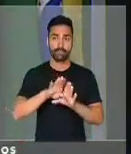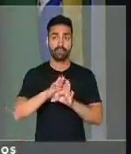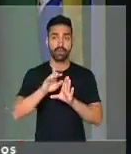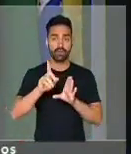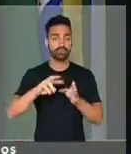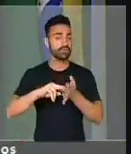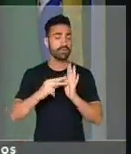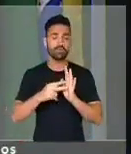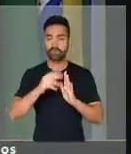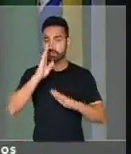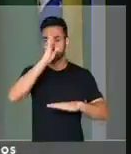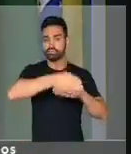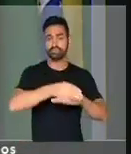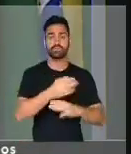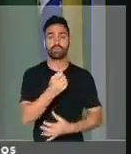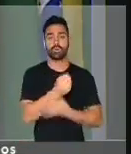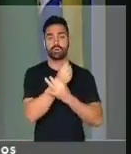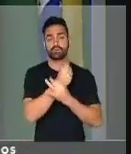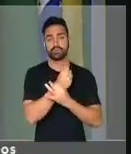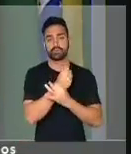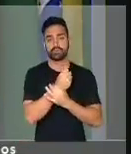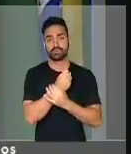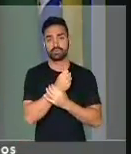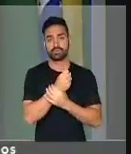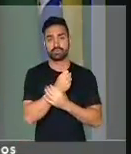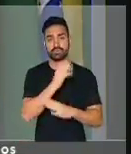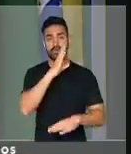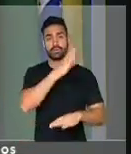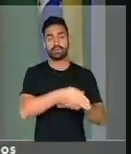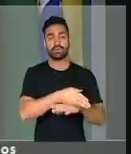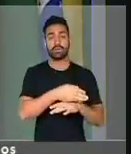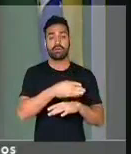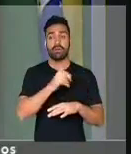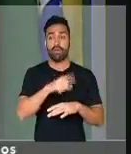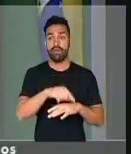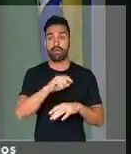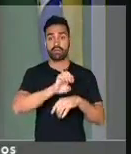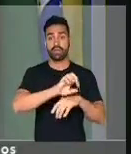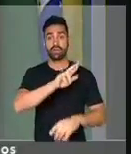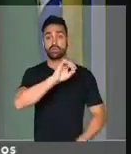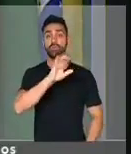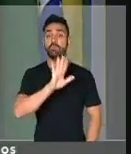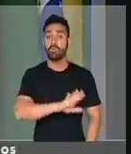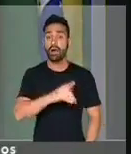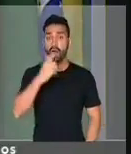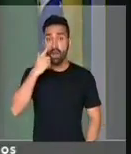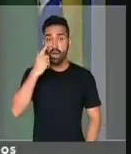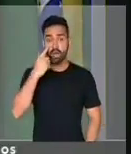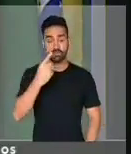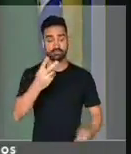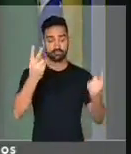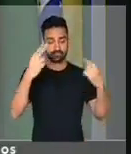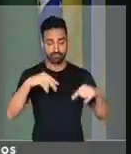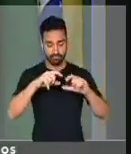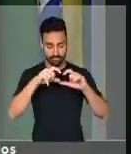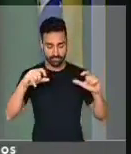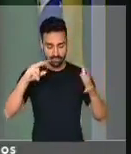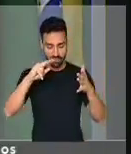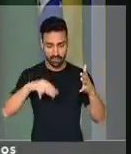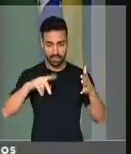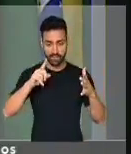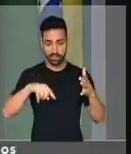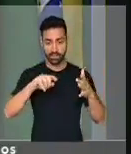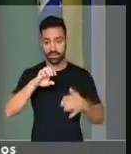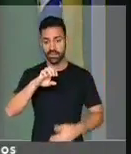segurança. O caput diz, intervenção no Estado do Rio de Janeiro. Quando vai para o parágrafo, ele